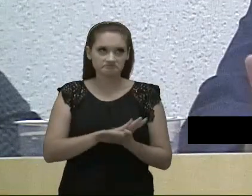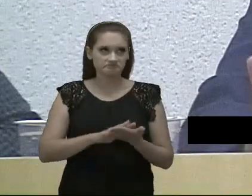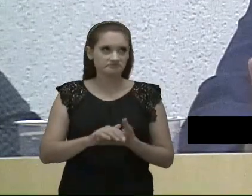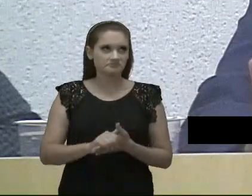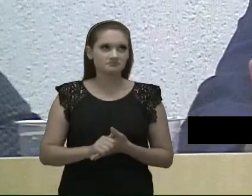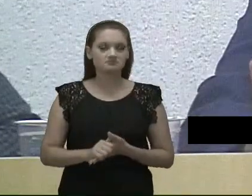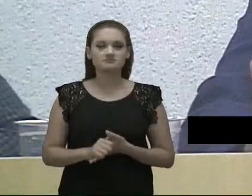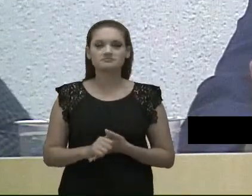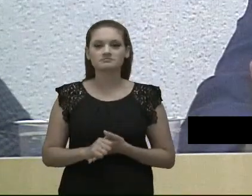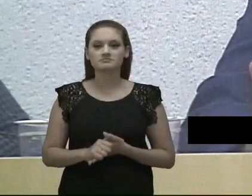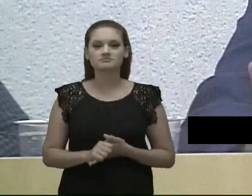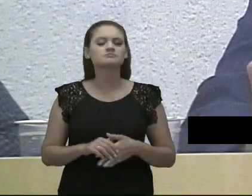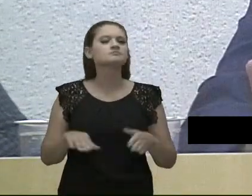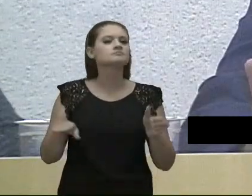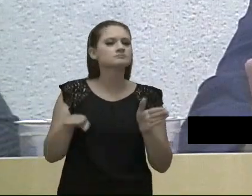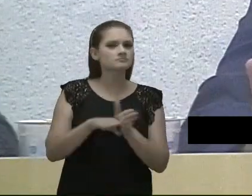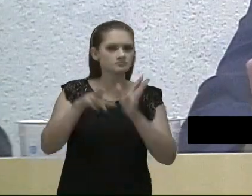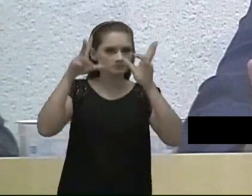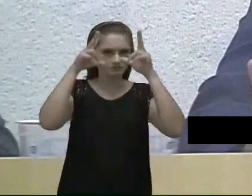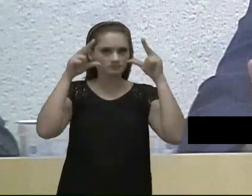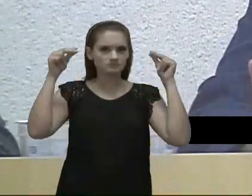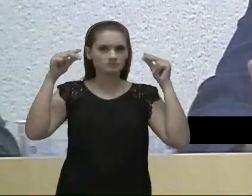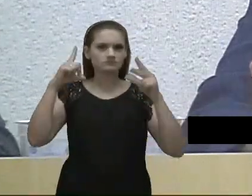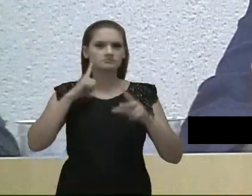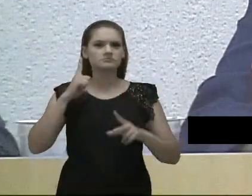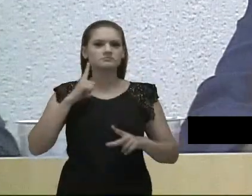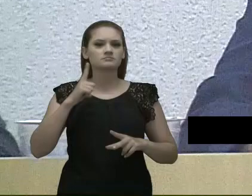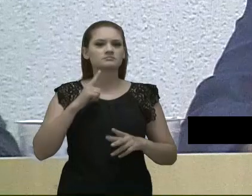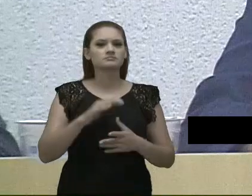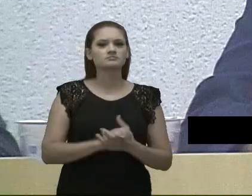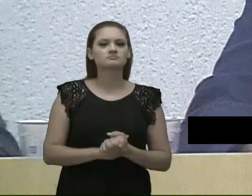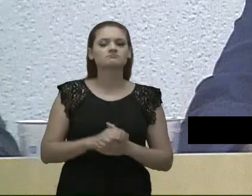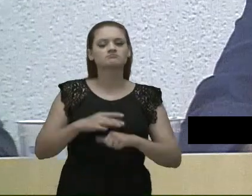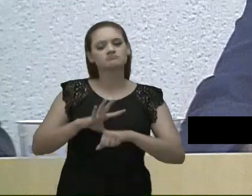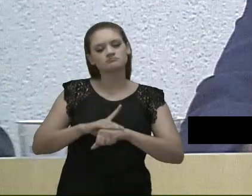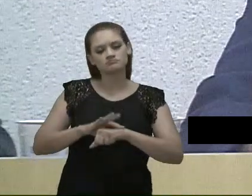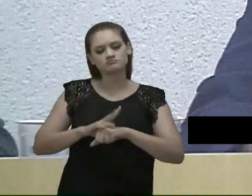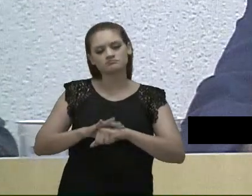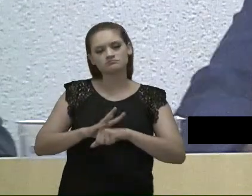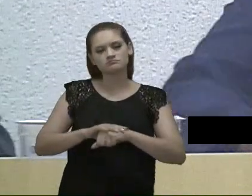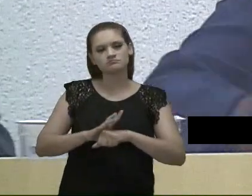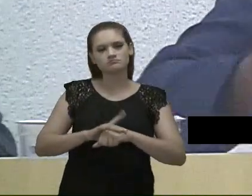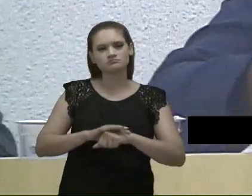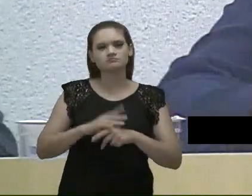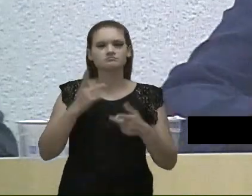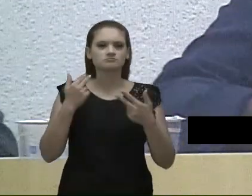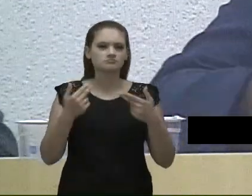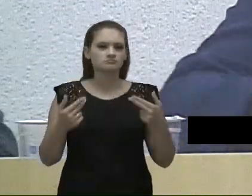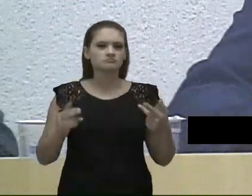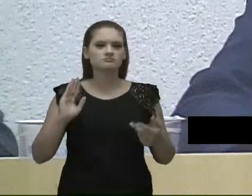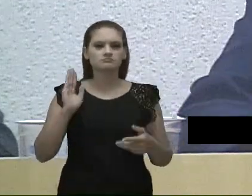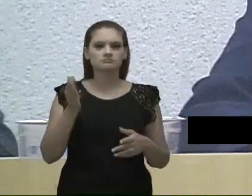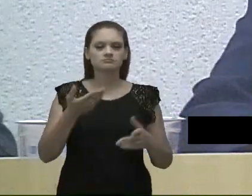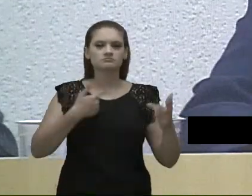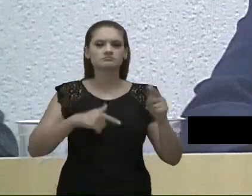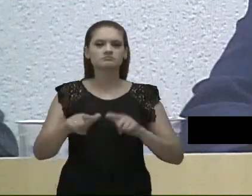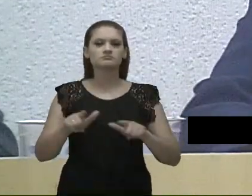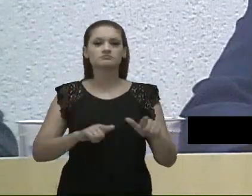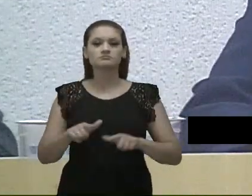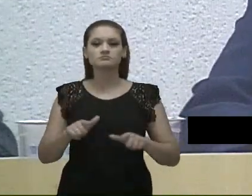chega uma enfermeira, por exemplo, que tem algumas debilidades, alguns aspectos, porque já está lá há muito tempo